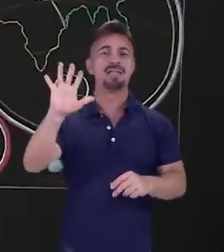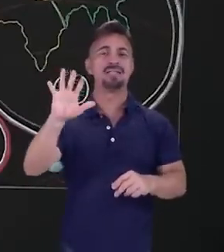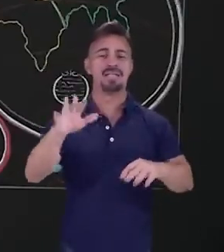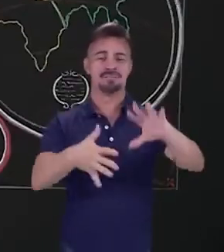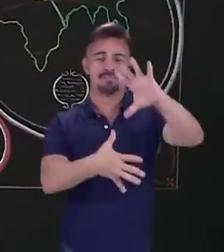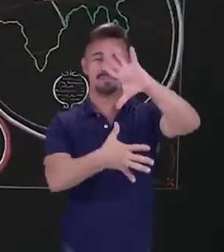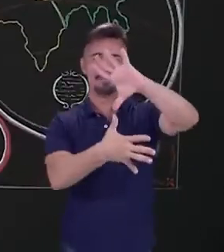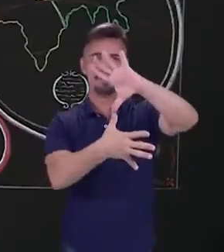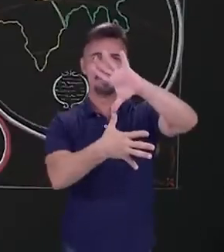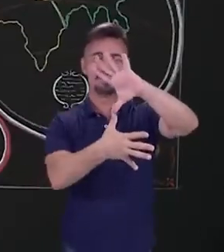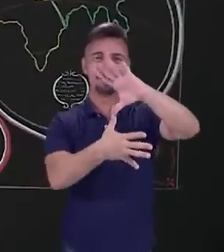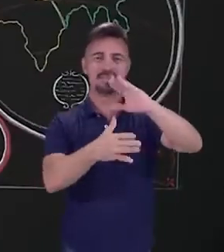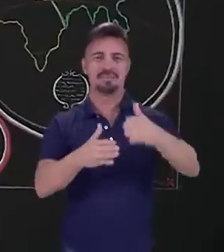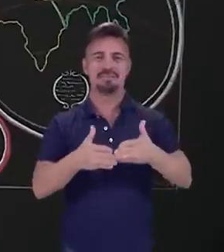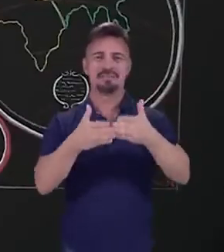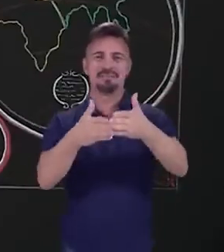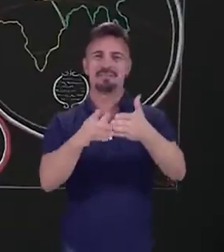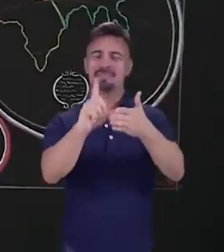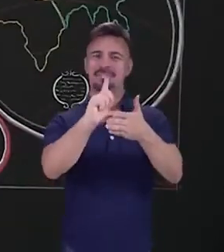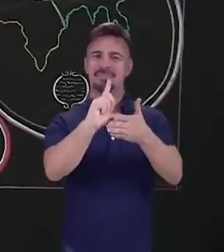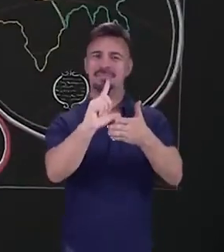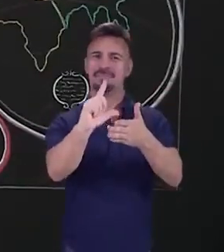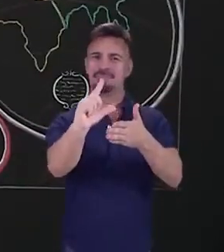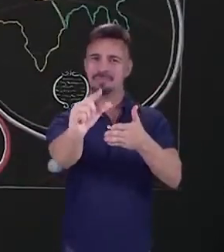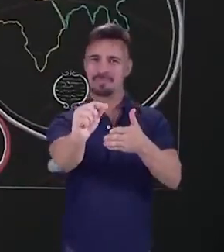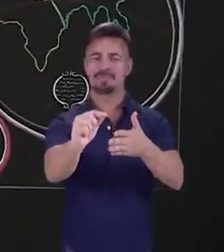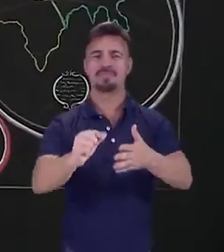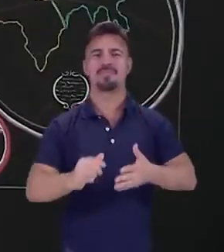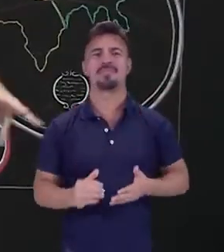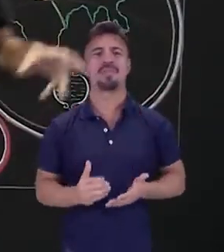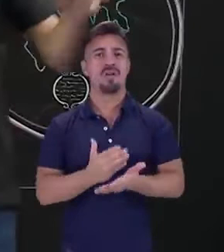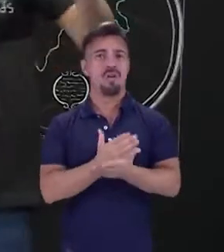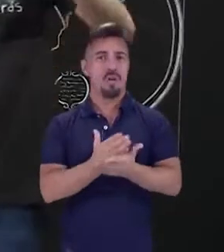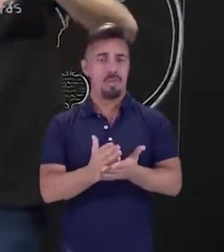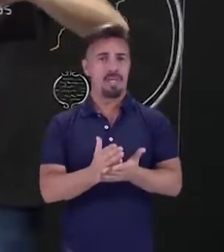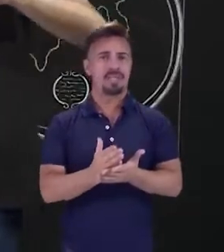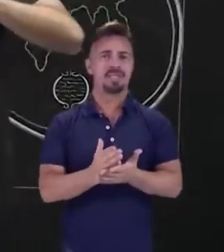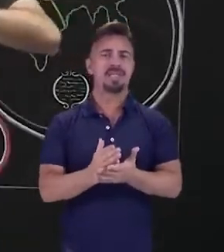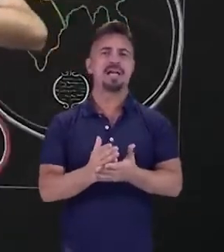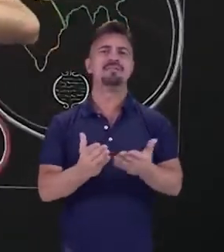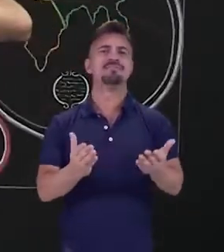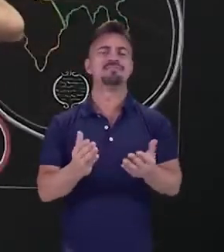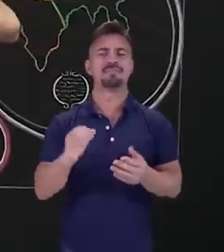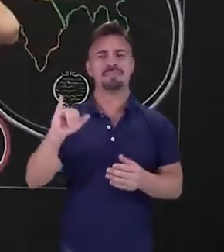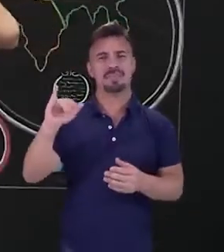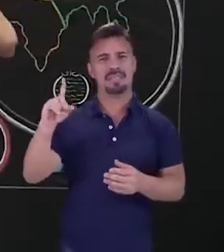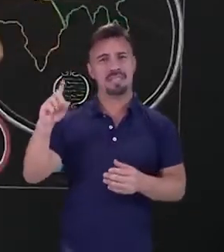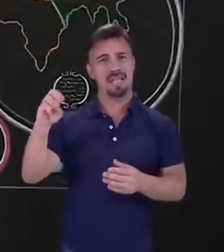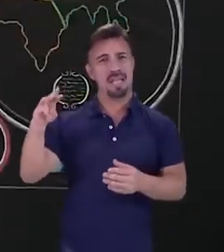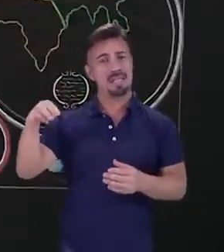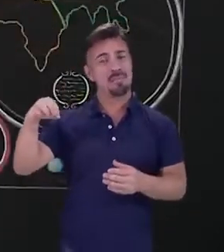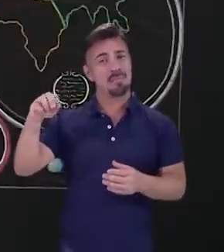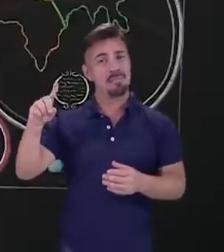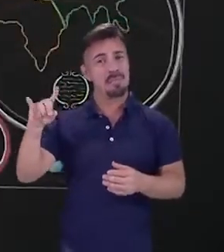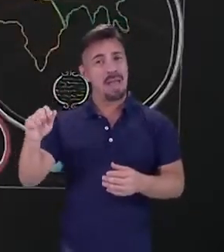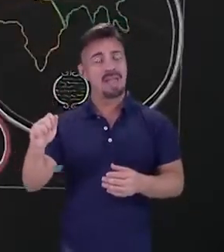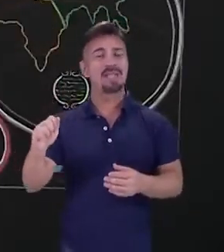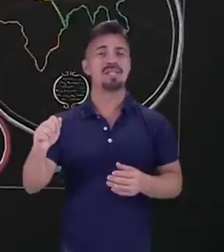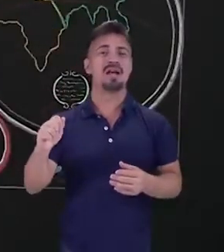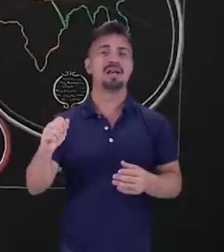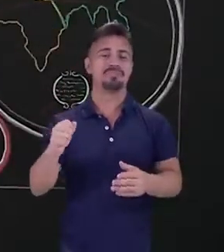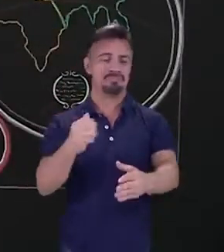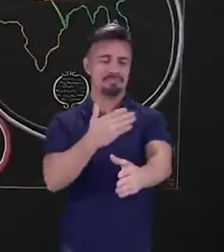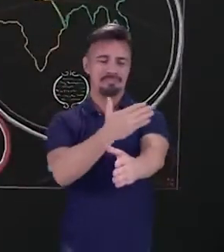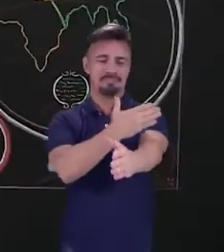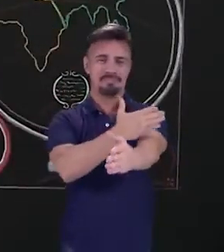contexto das grandes navegações. É por aqui que a gente vai começar. O fim da Idade Média na Europa e o início da Idade